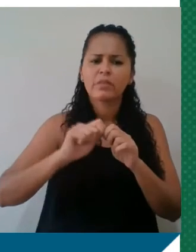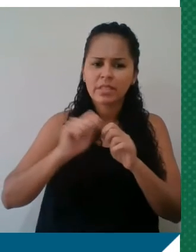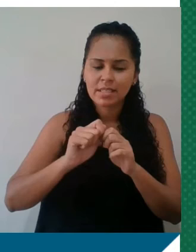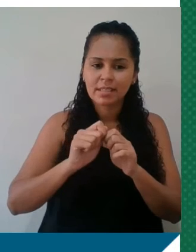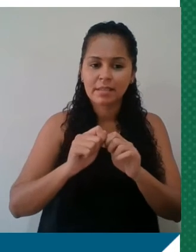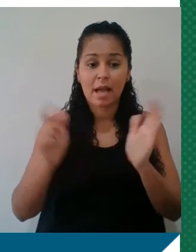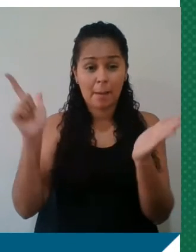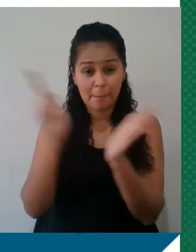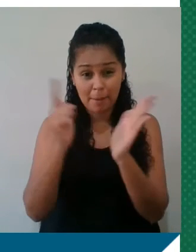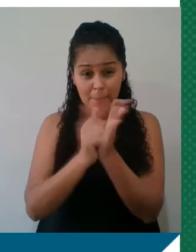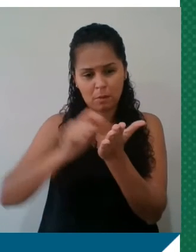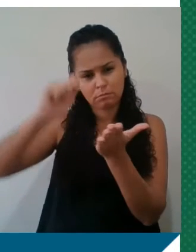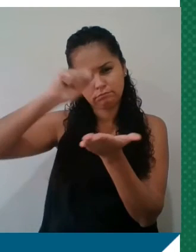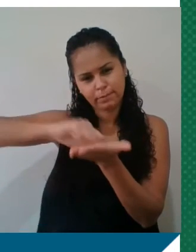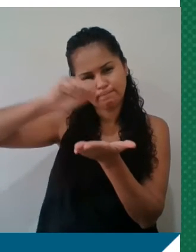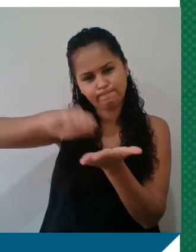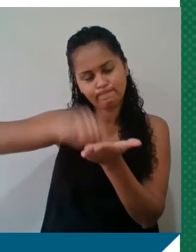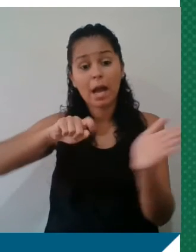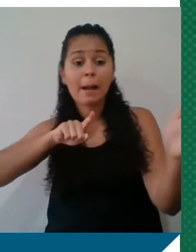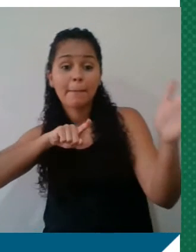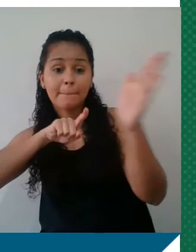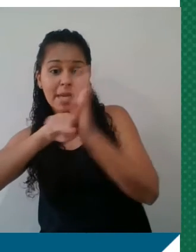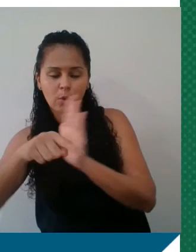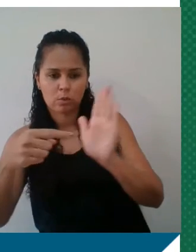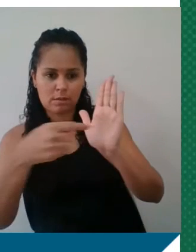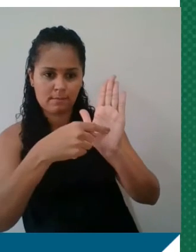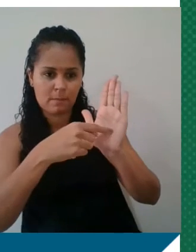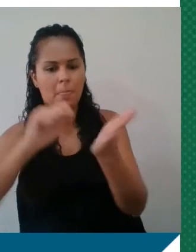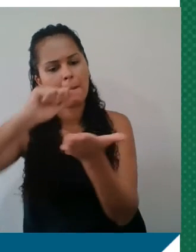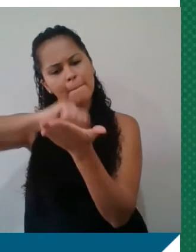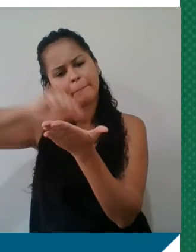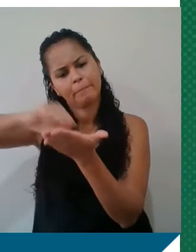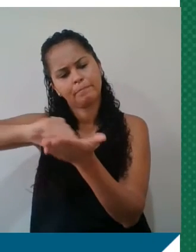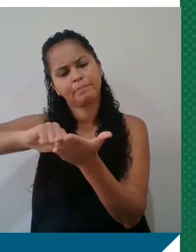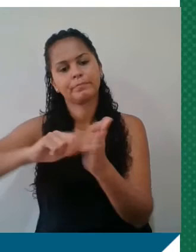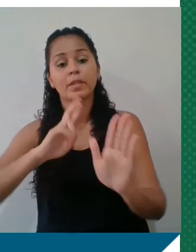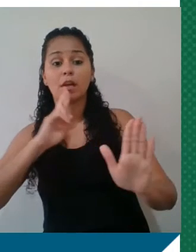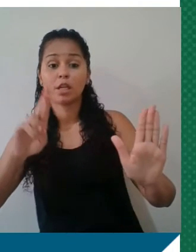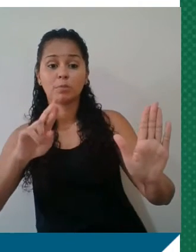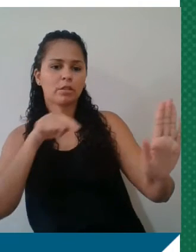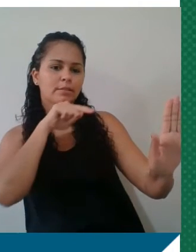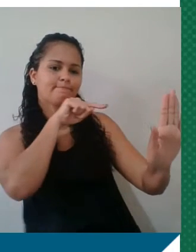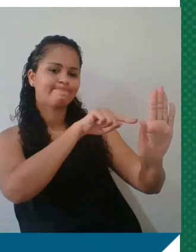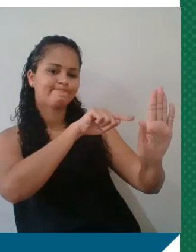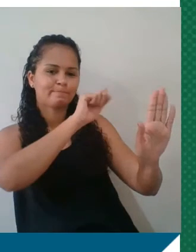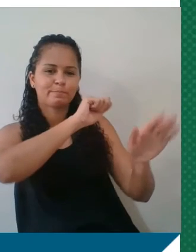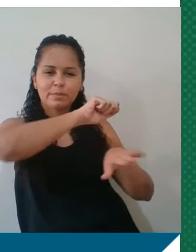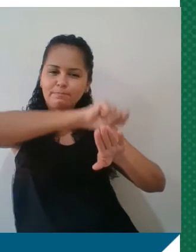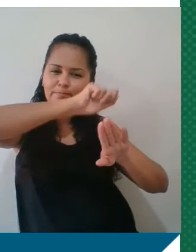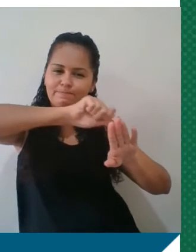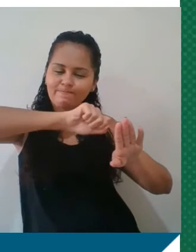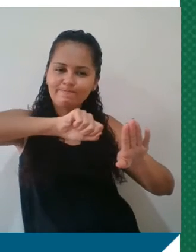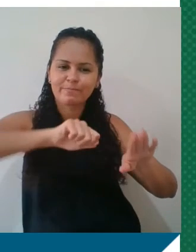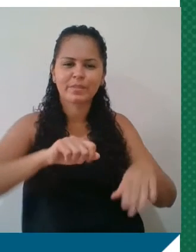vai fazer? Na parte da frente, você vai escrever a pergunta, né, e na parte de trás você vai colocar a resposta. E aí você pode pedir para